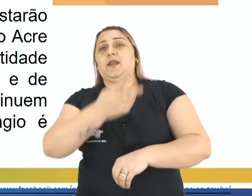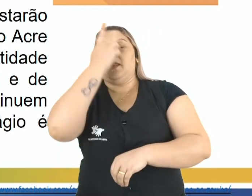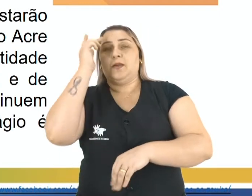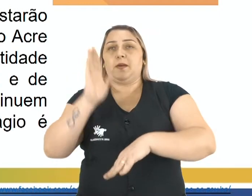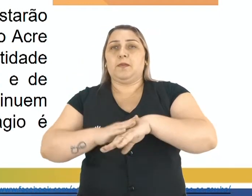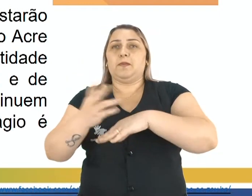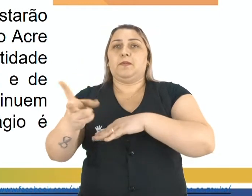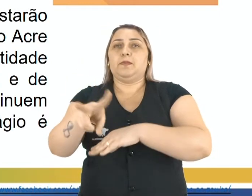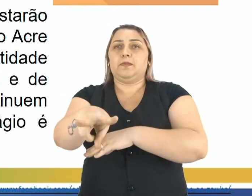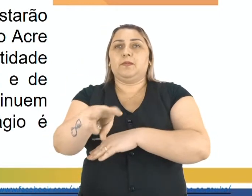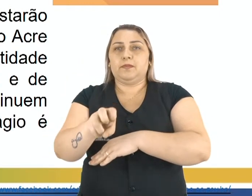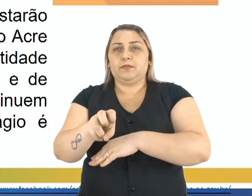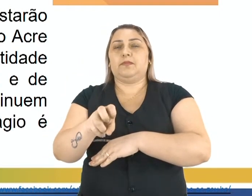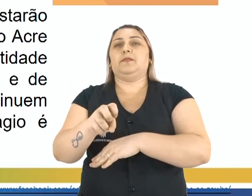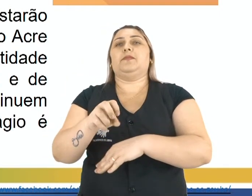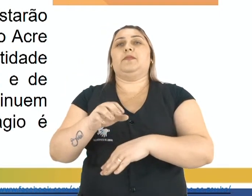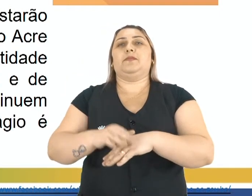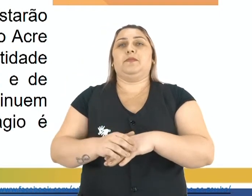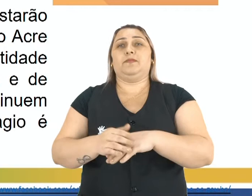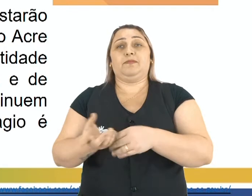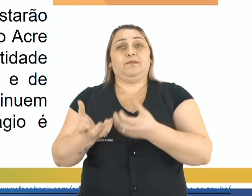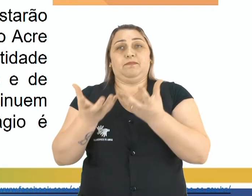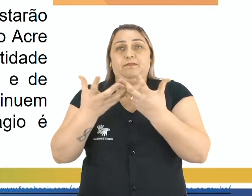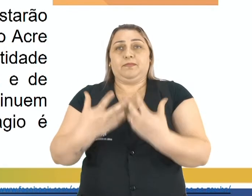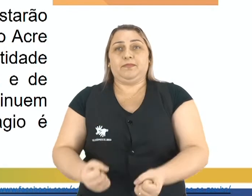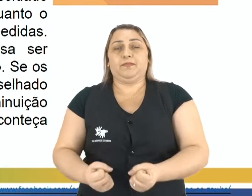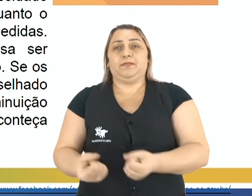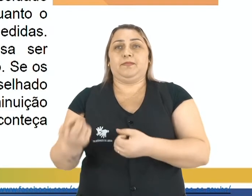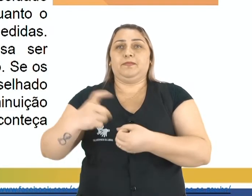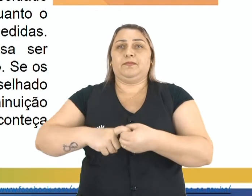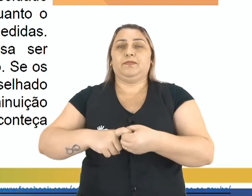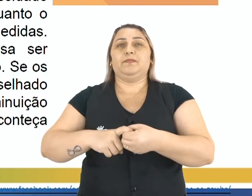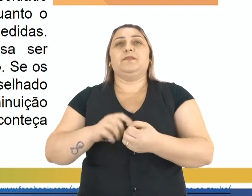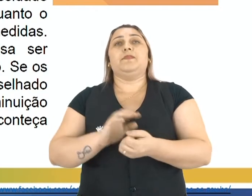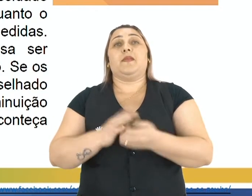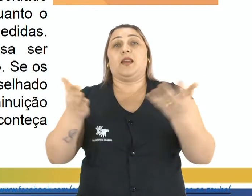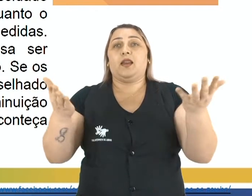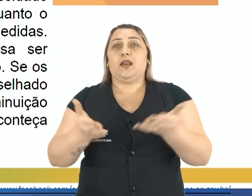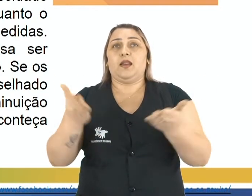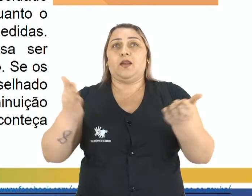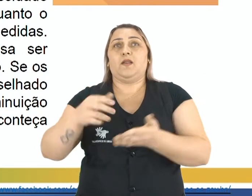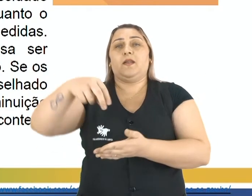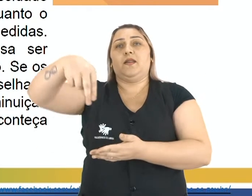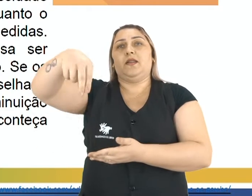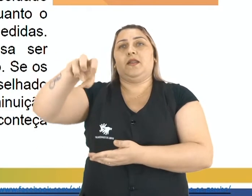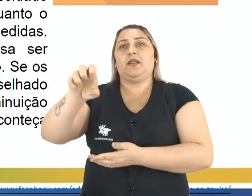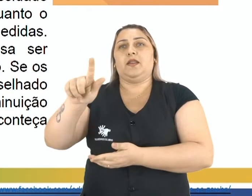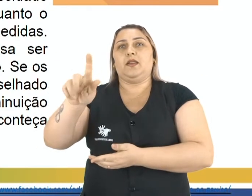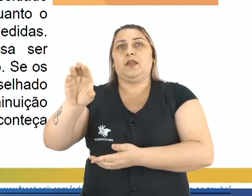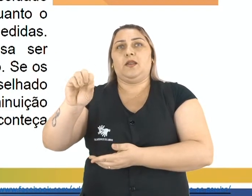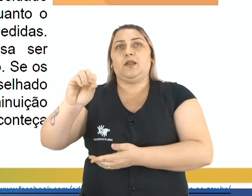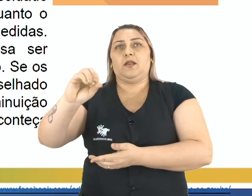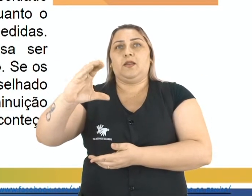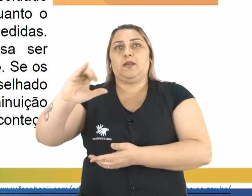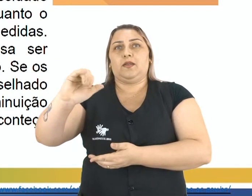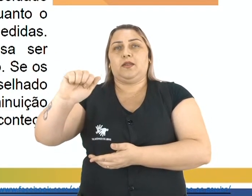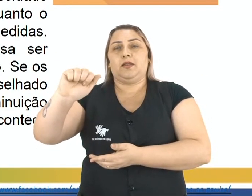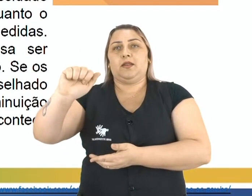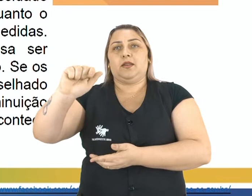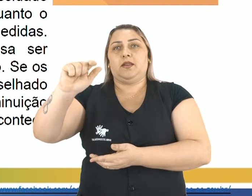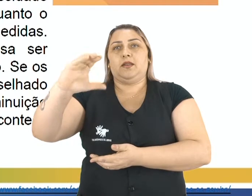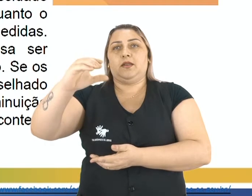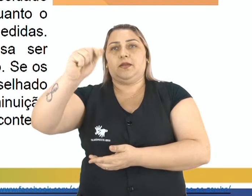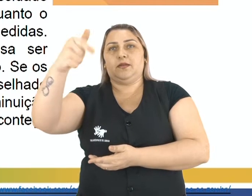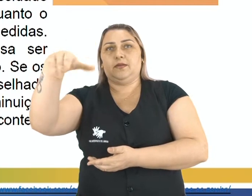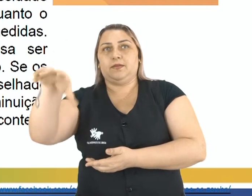doença. Então, eu estou refutando a ideia do retorno. Agora, um movimento argumentativo que eu estou trazendo